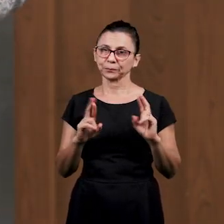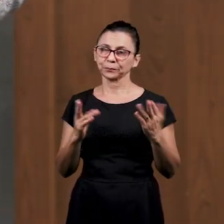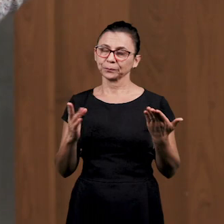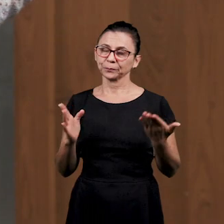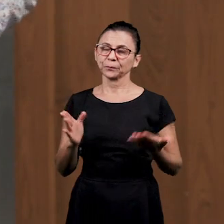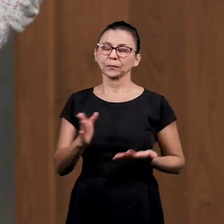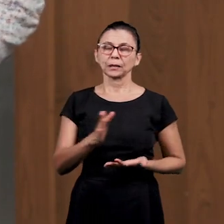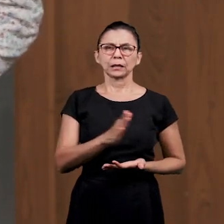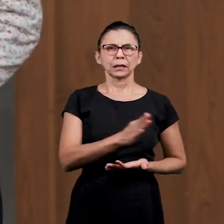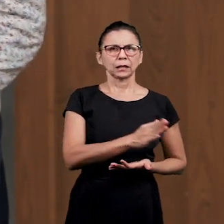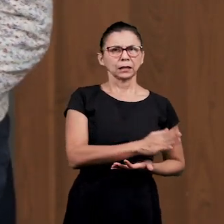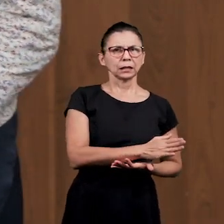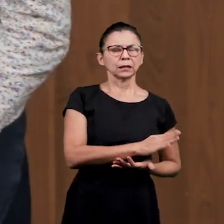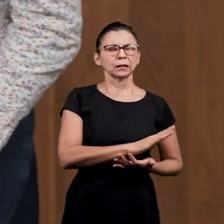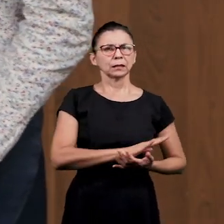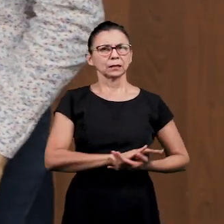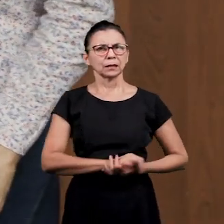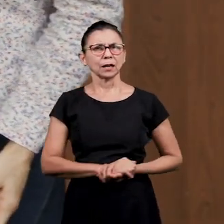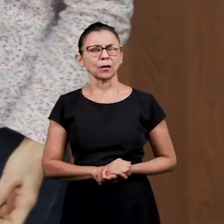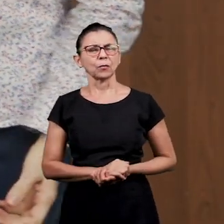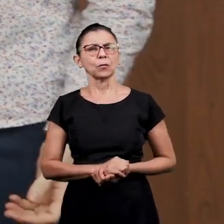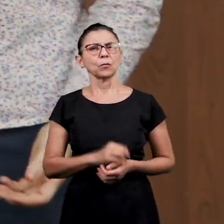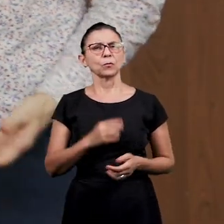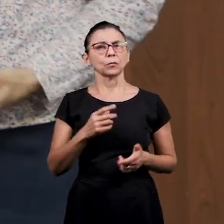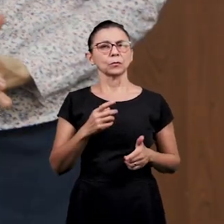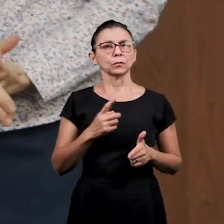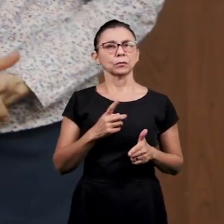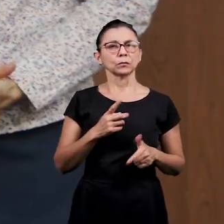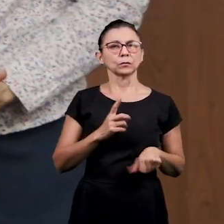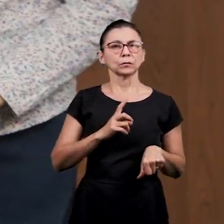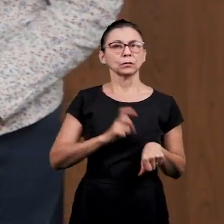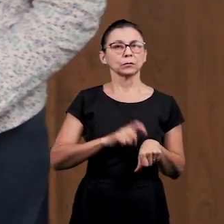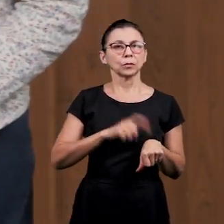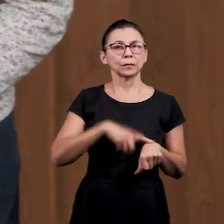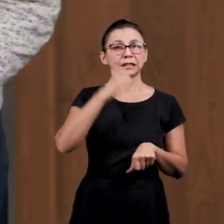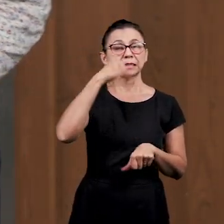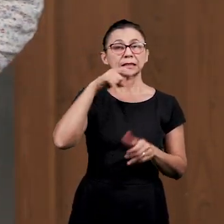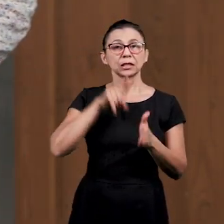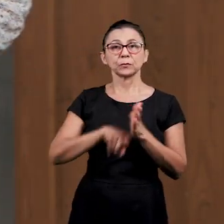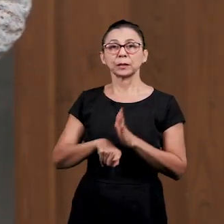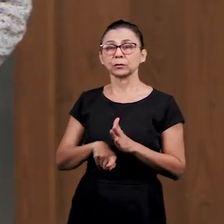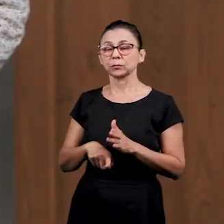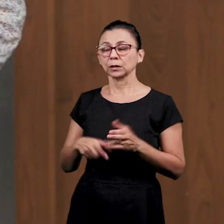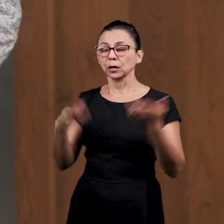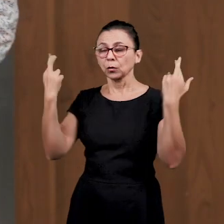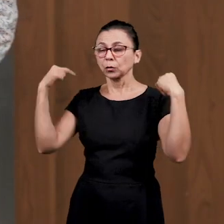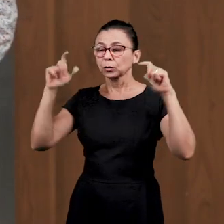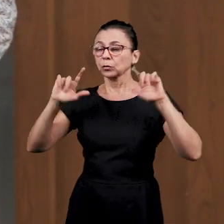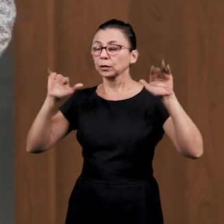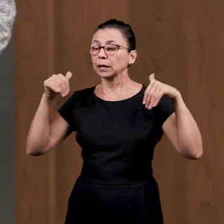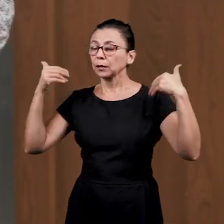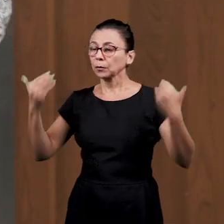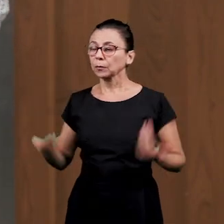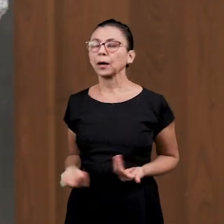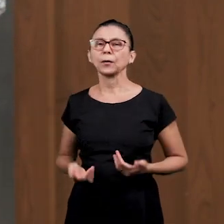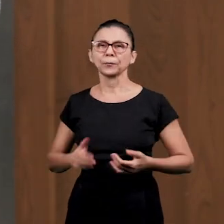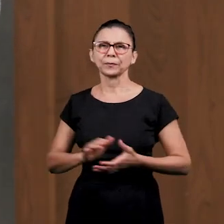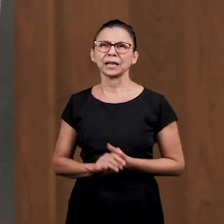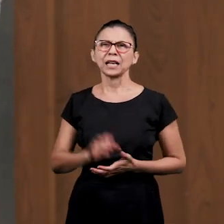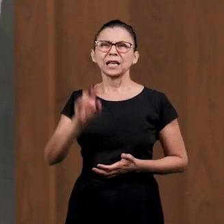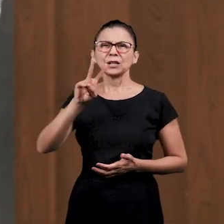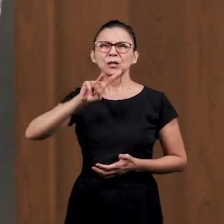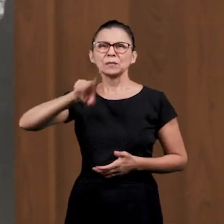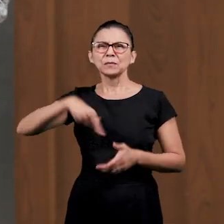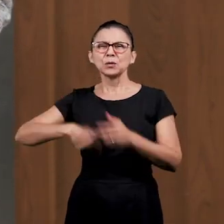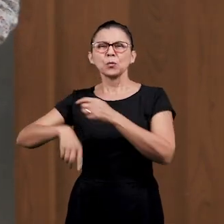2000 anos depois, quando o Senhor Jesus foi ter com João Batista na beira do Jordão. E quando